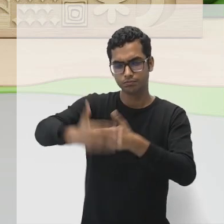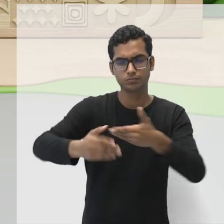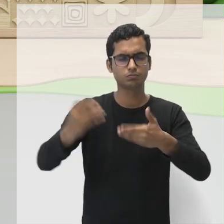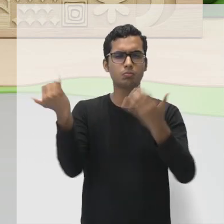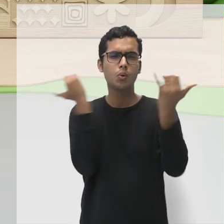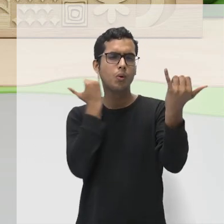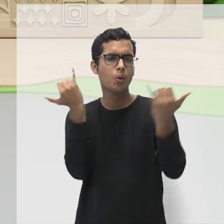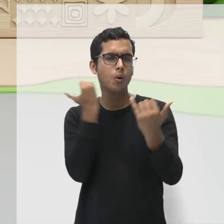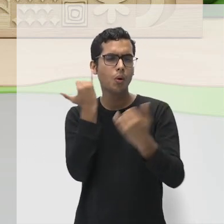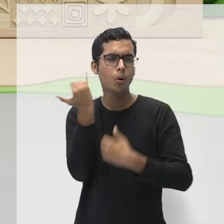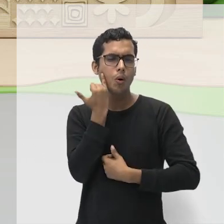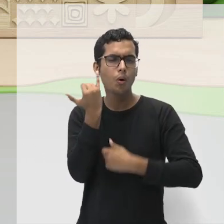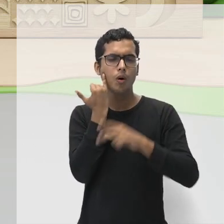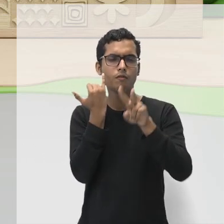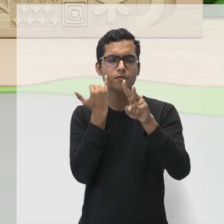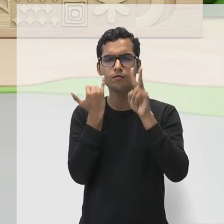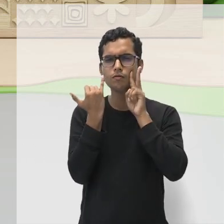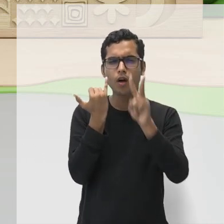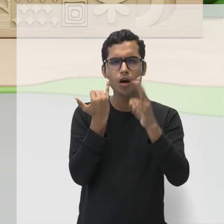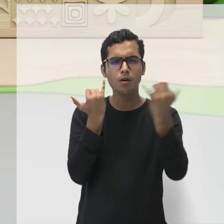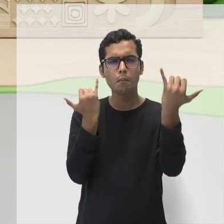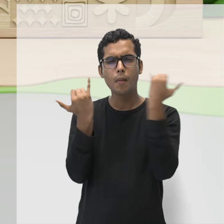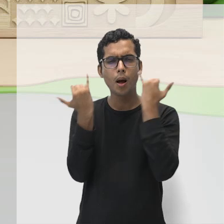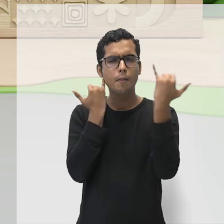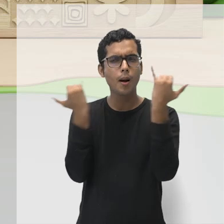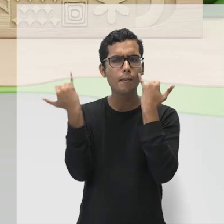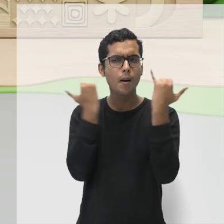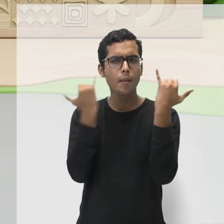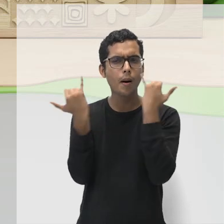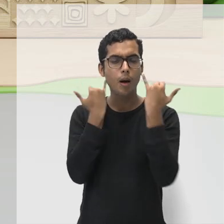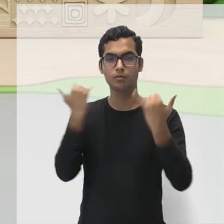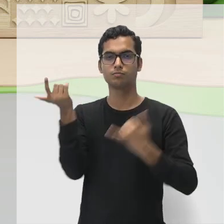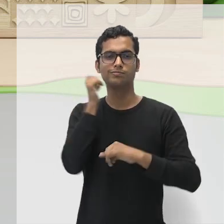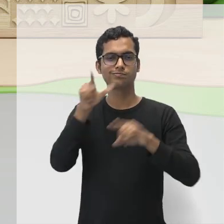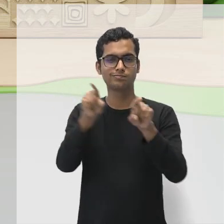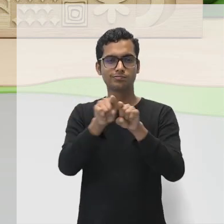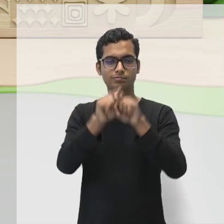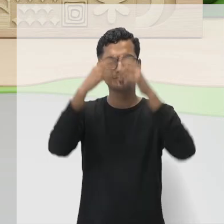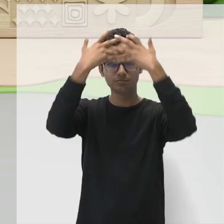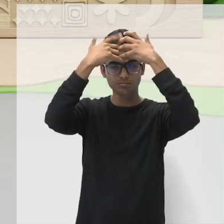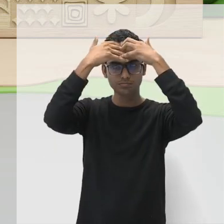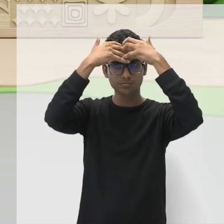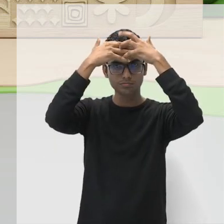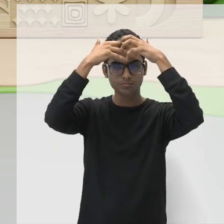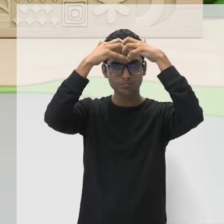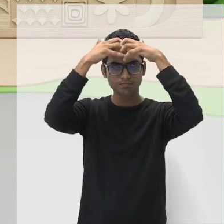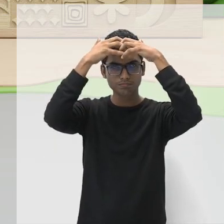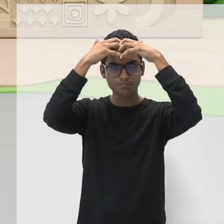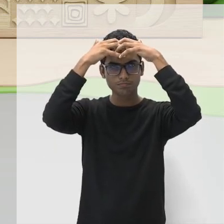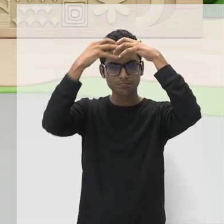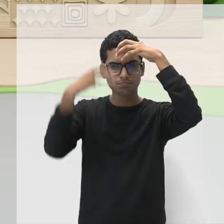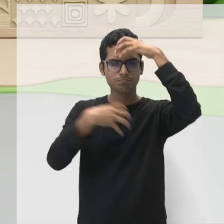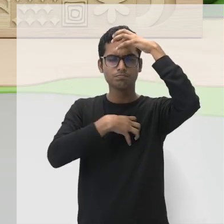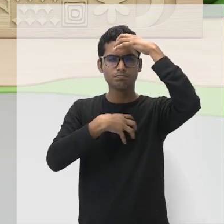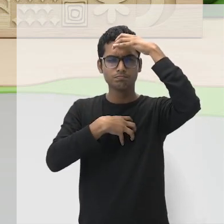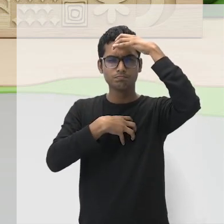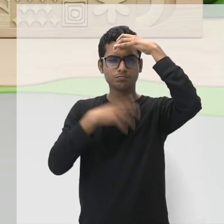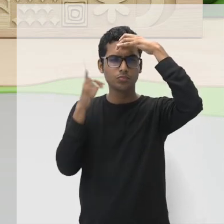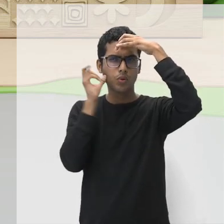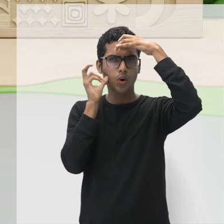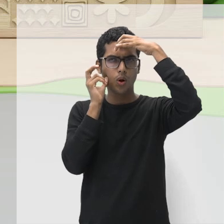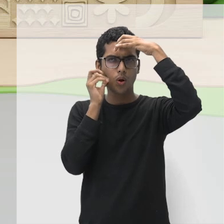processa essas informações, né? Os seus receptores, os neuroreceptores, pegam essa sensação, né?